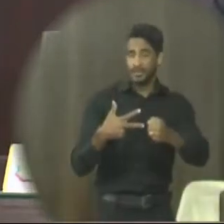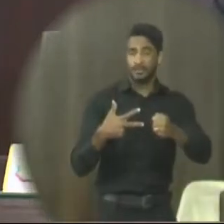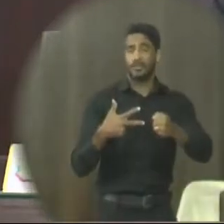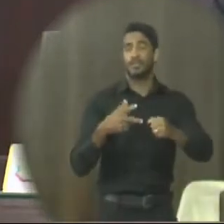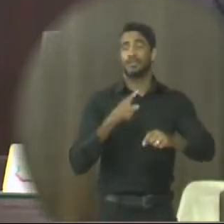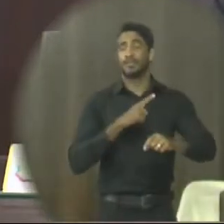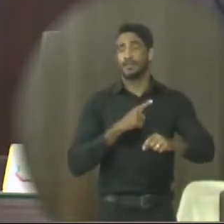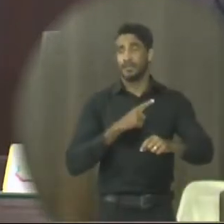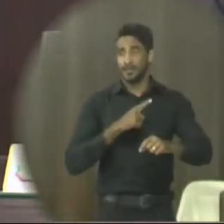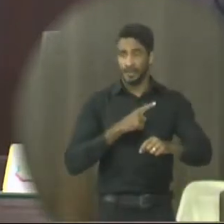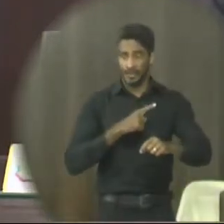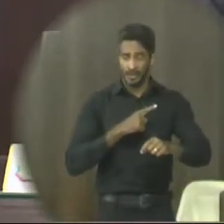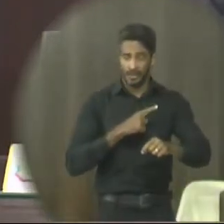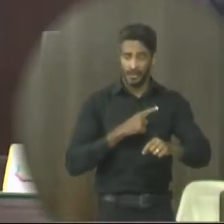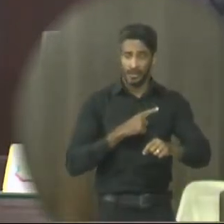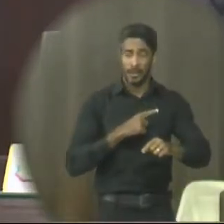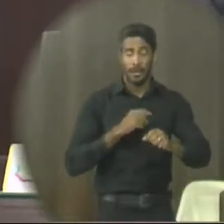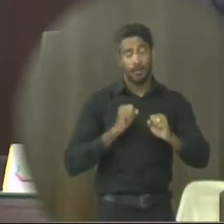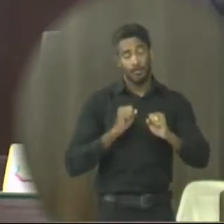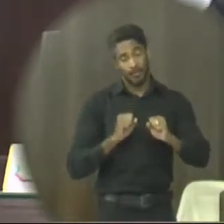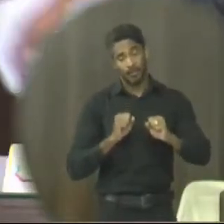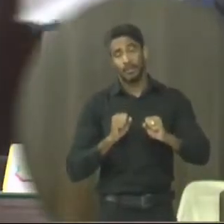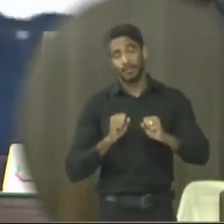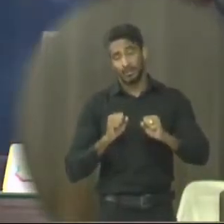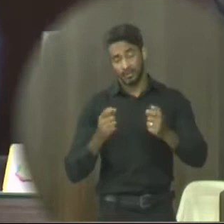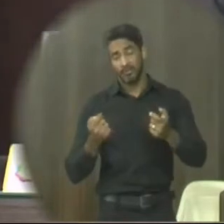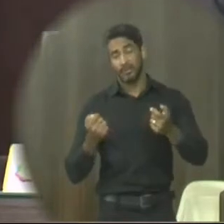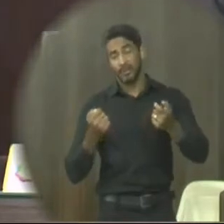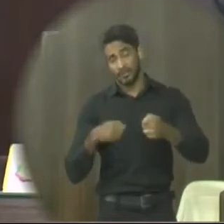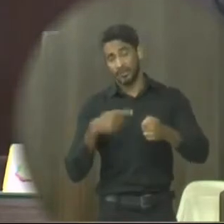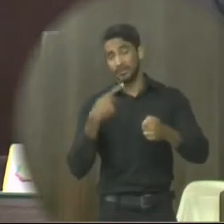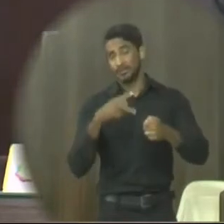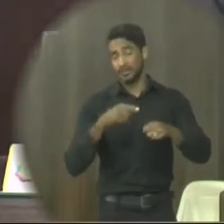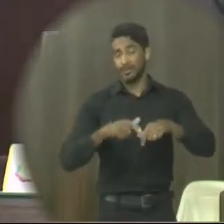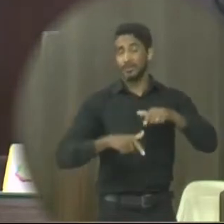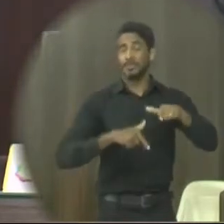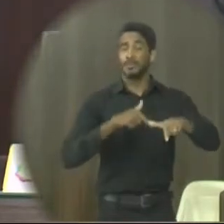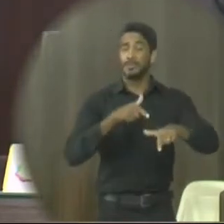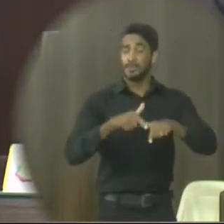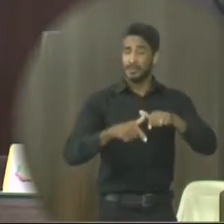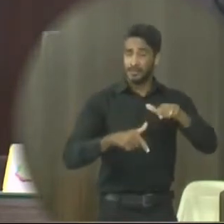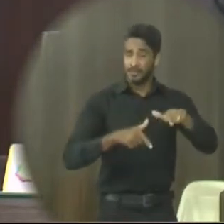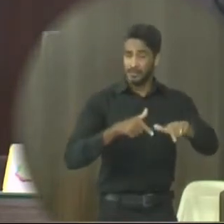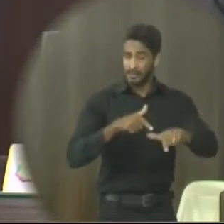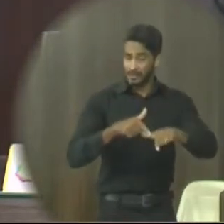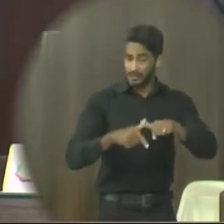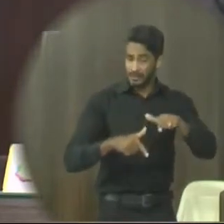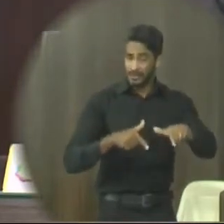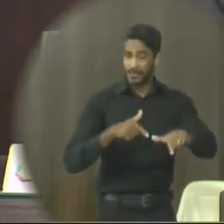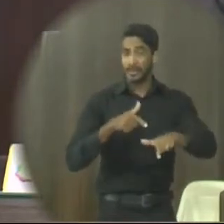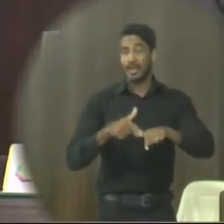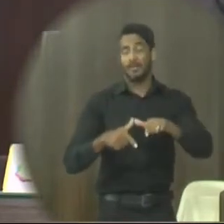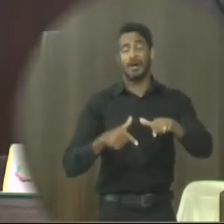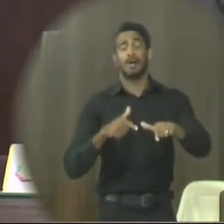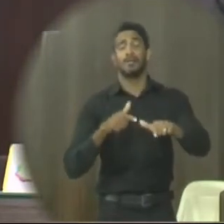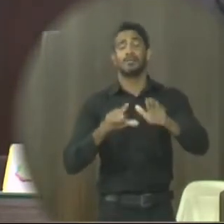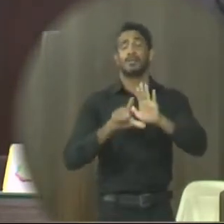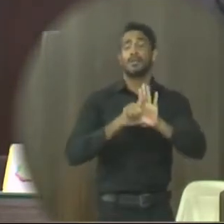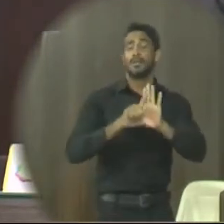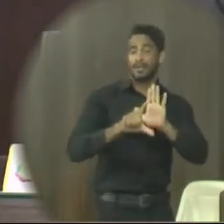que pode ser compelido-se em suas atuações com medidas legislativas